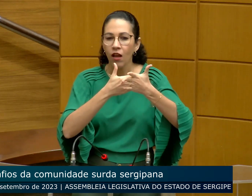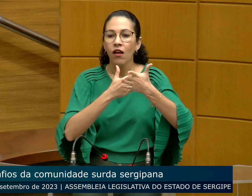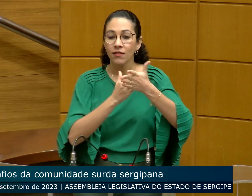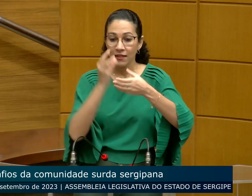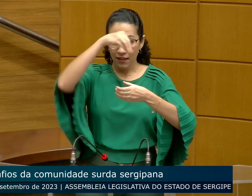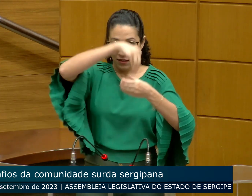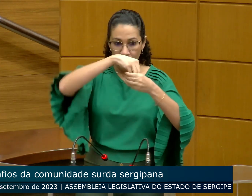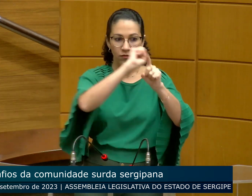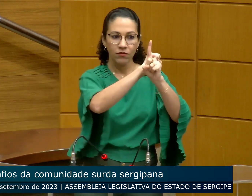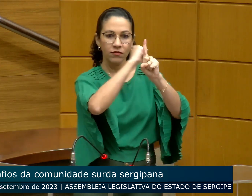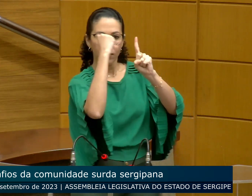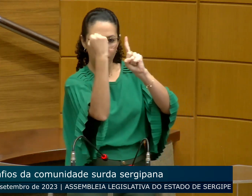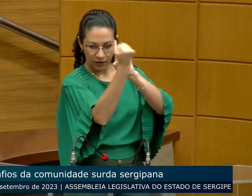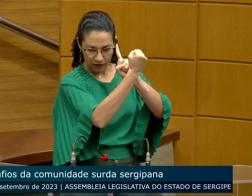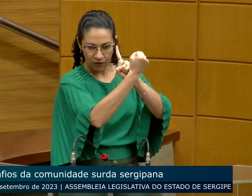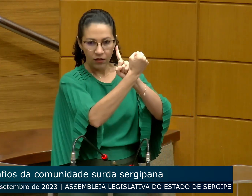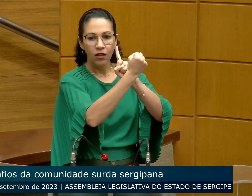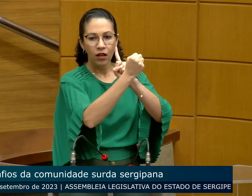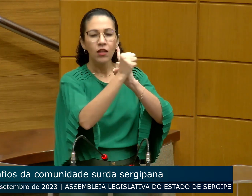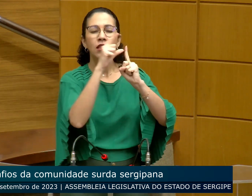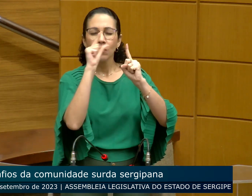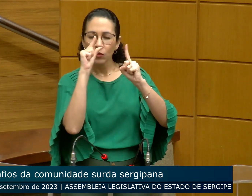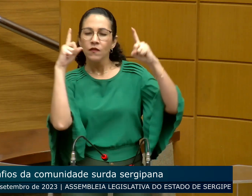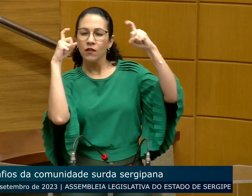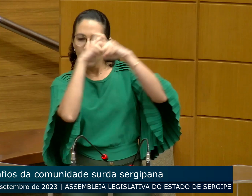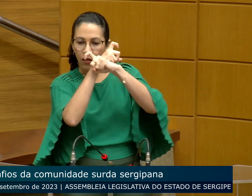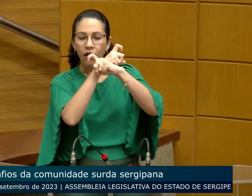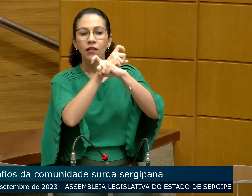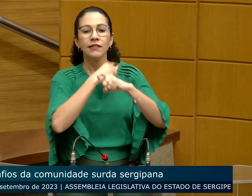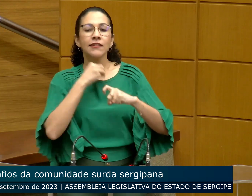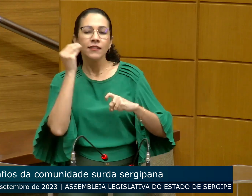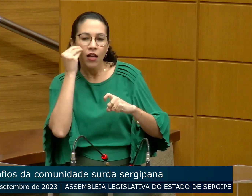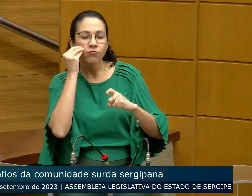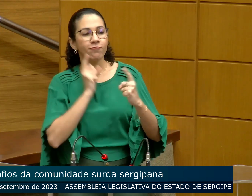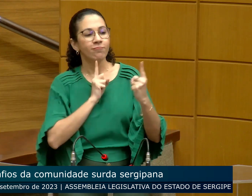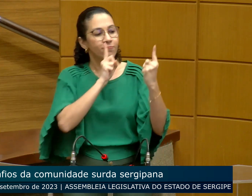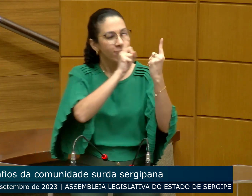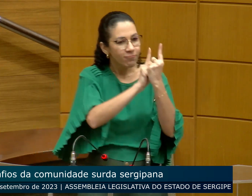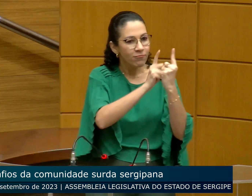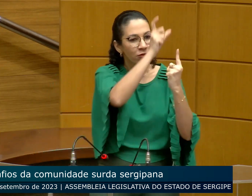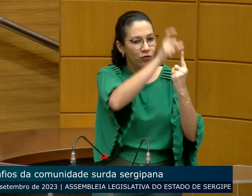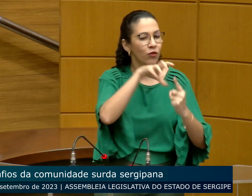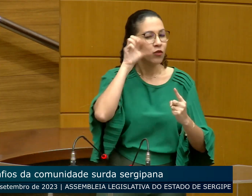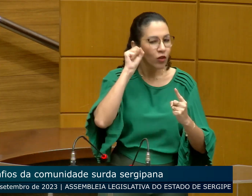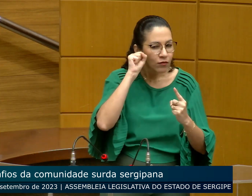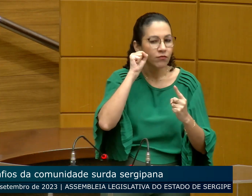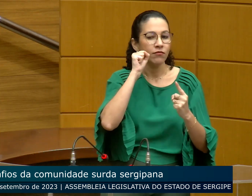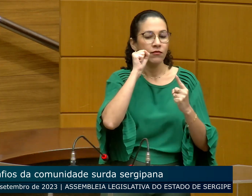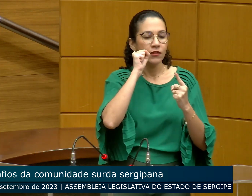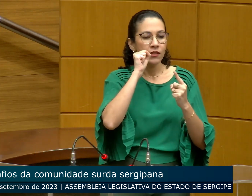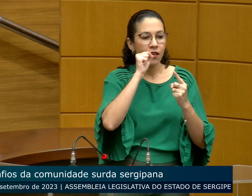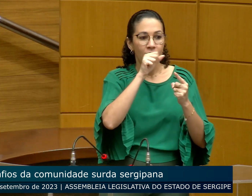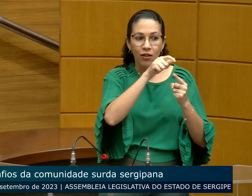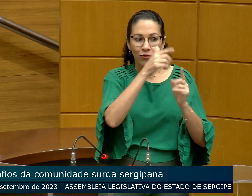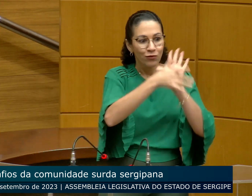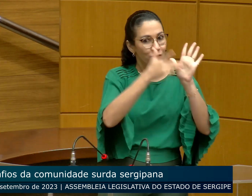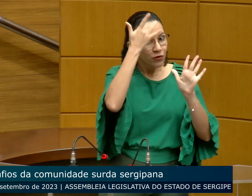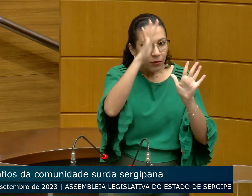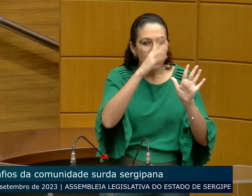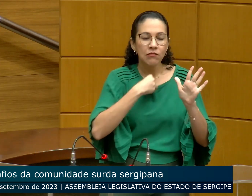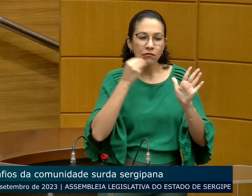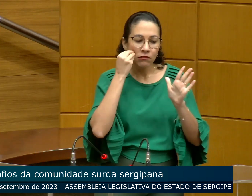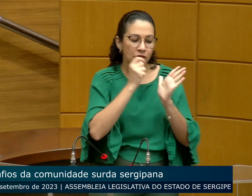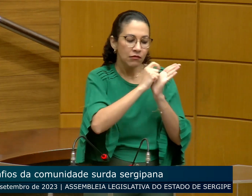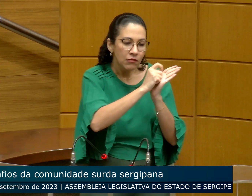E nós encontramos muitas barreiras dentro da sociedade, né, isso dificulta, é complicado quando você encontra um